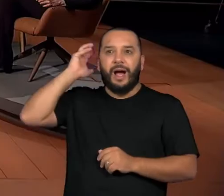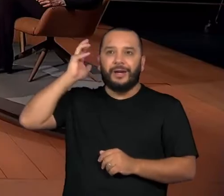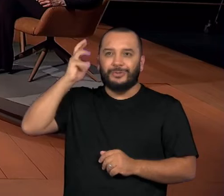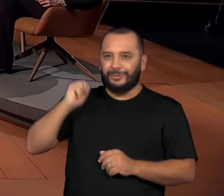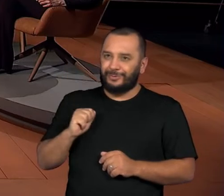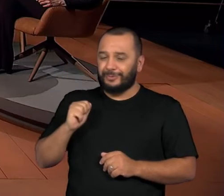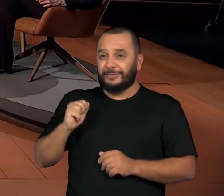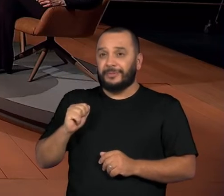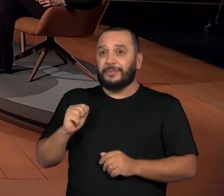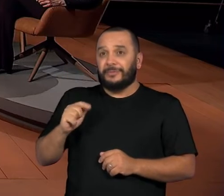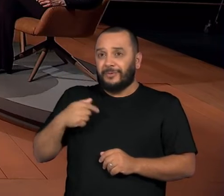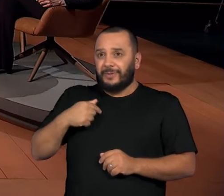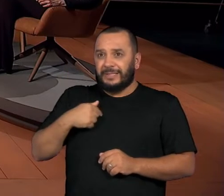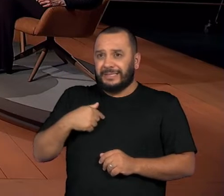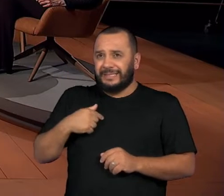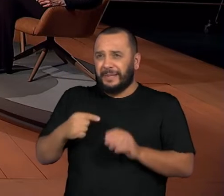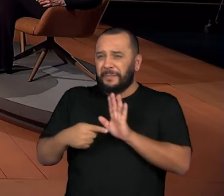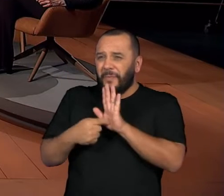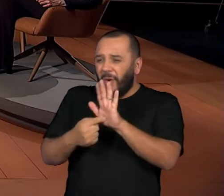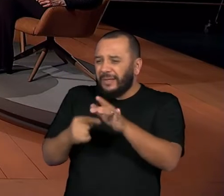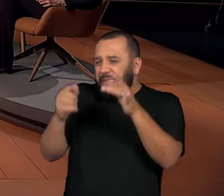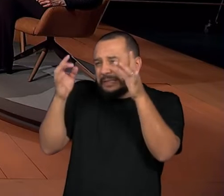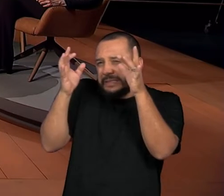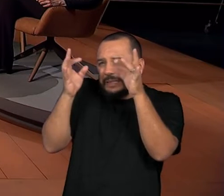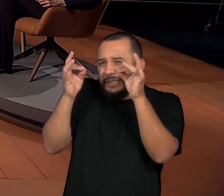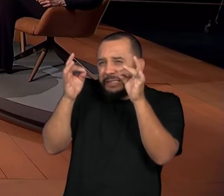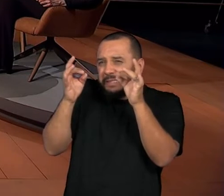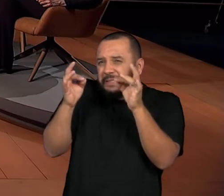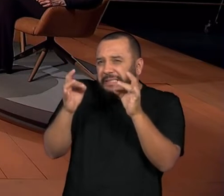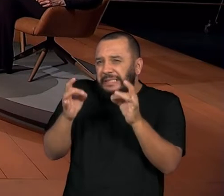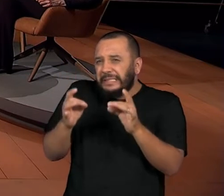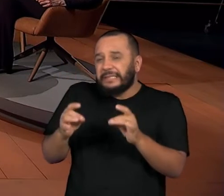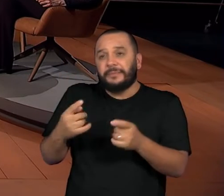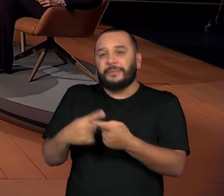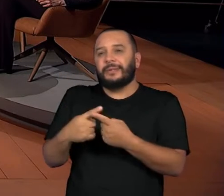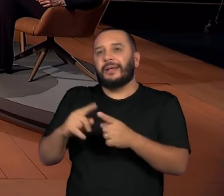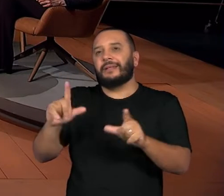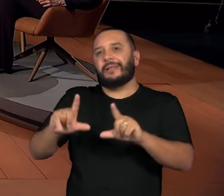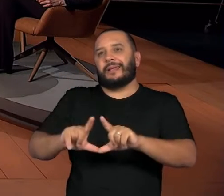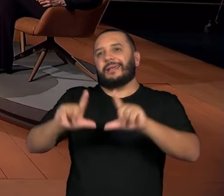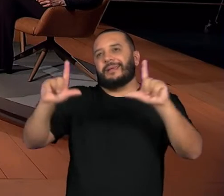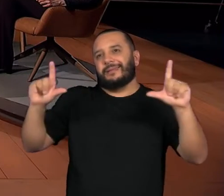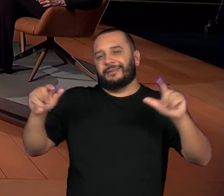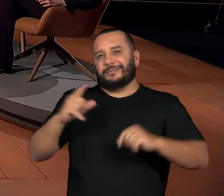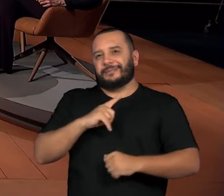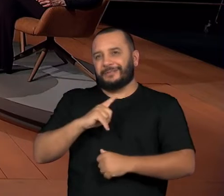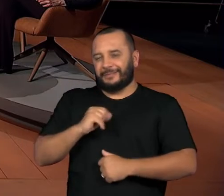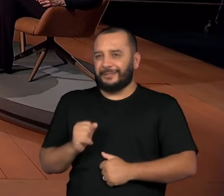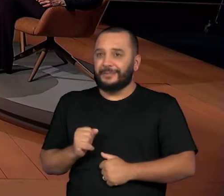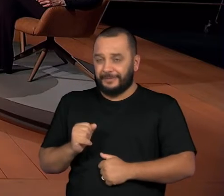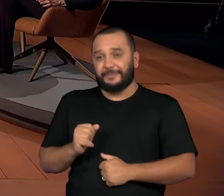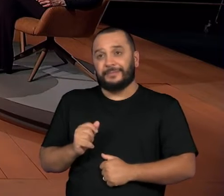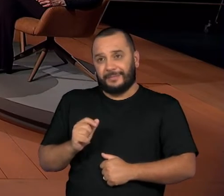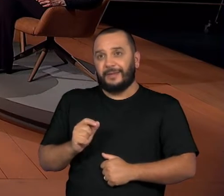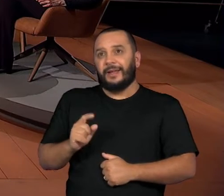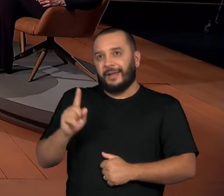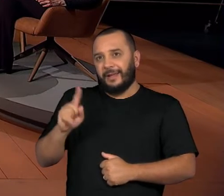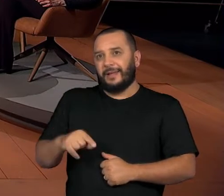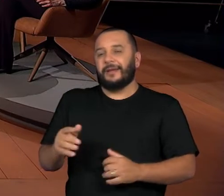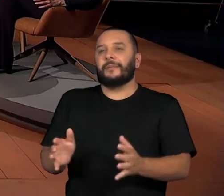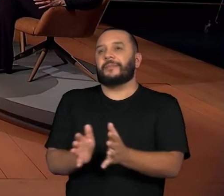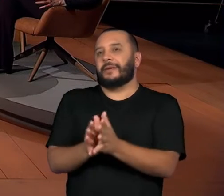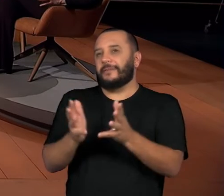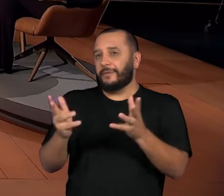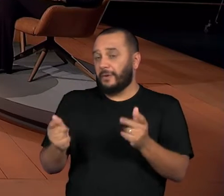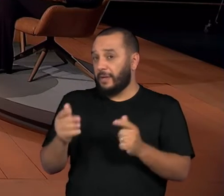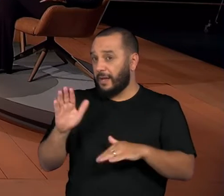você revela o mais sutilmente possível, porque a tela é grande. E isso é uma margem maravilhosa. Às vezes